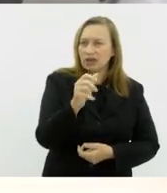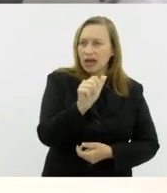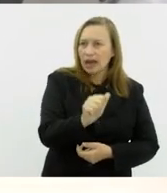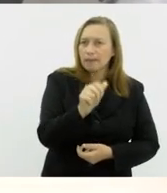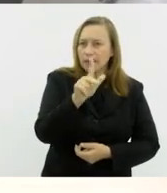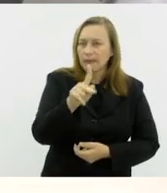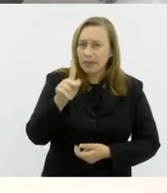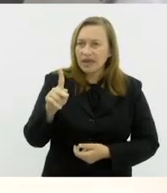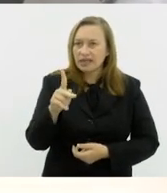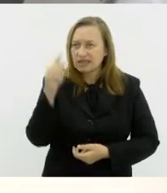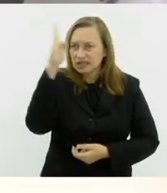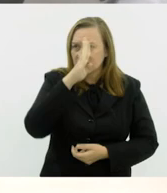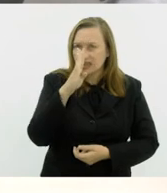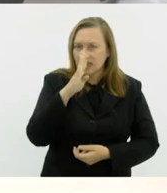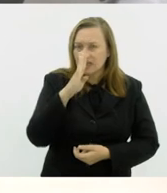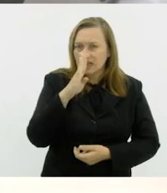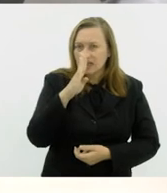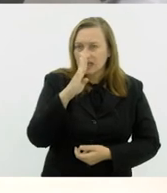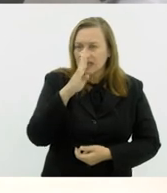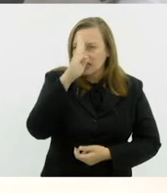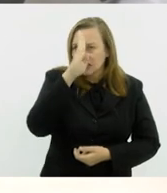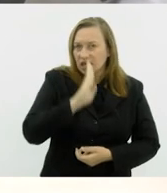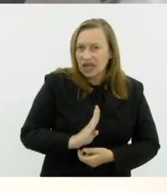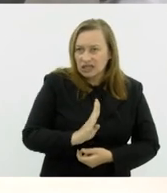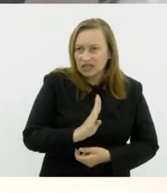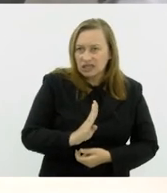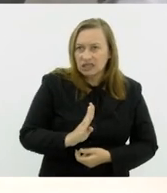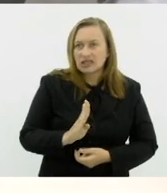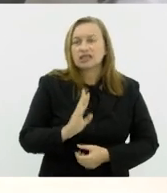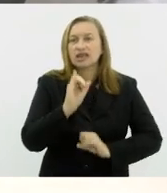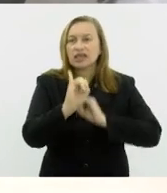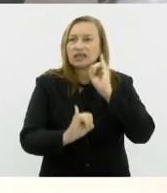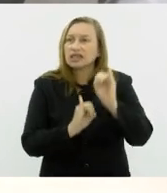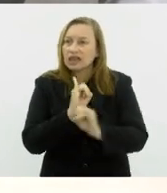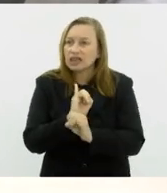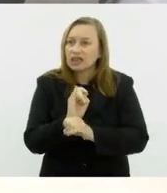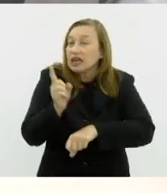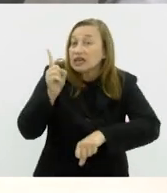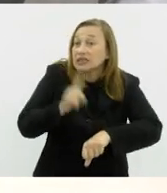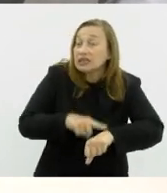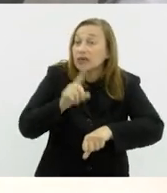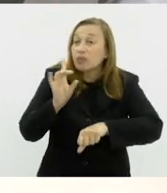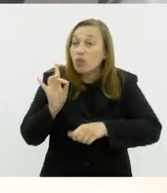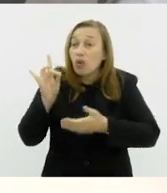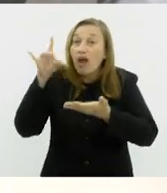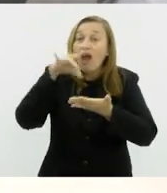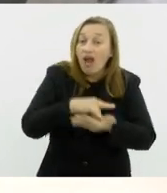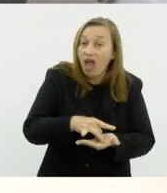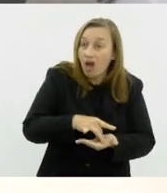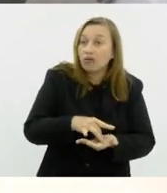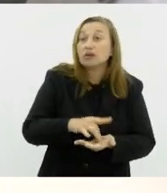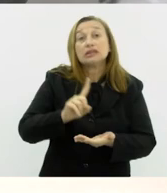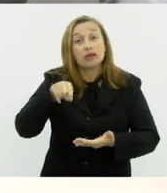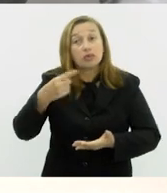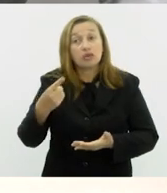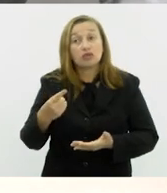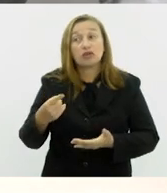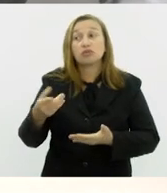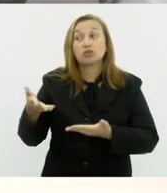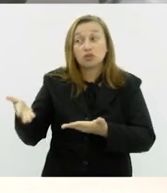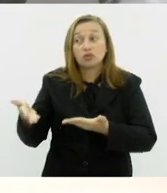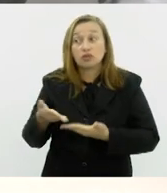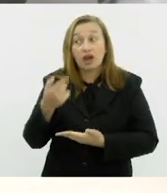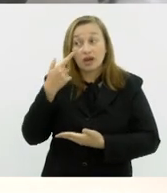aplicativos gratuitos na internet que dão em tempo real. Depois a gente vai, vamos botar eles aqui